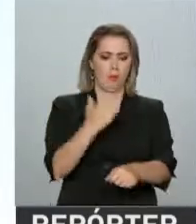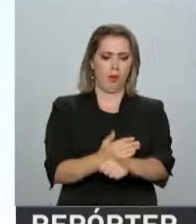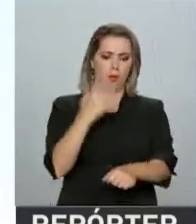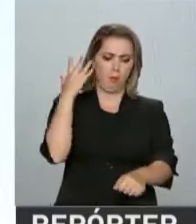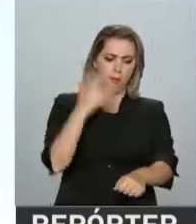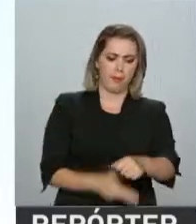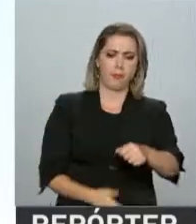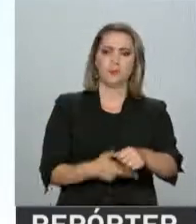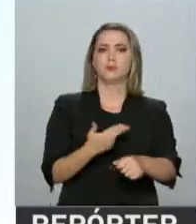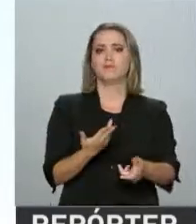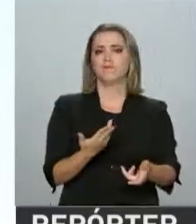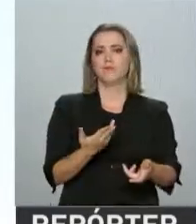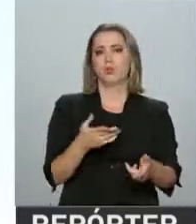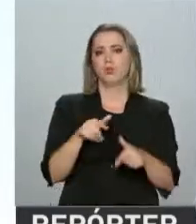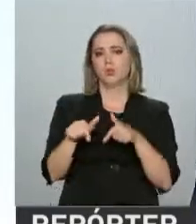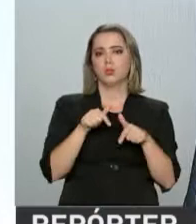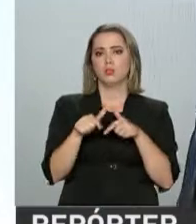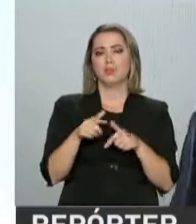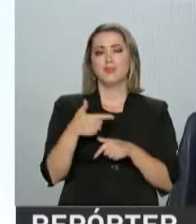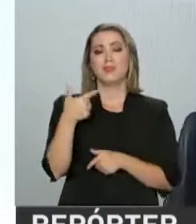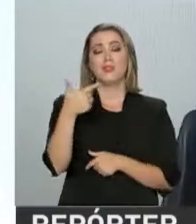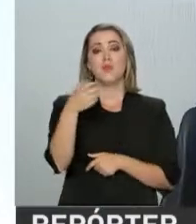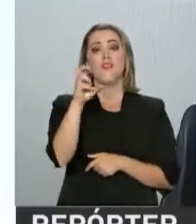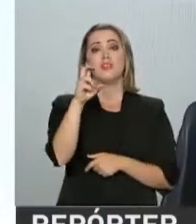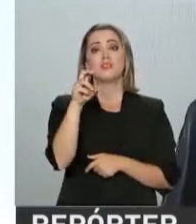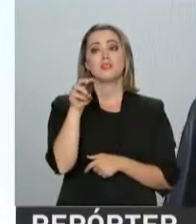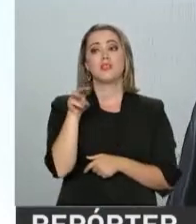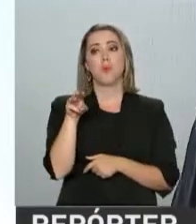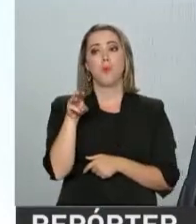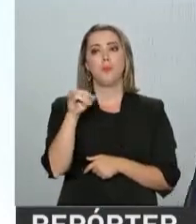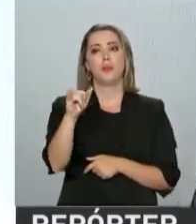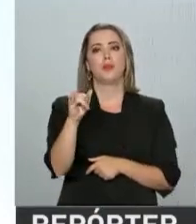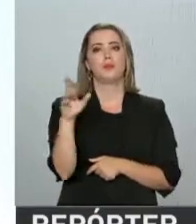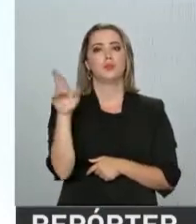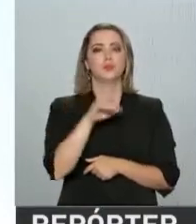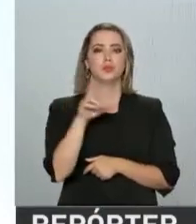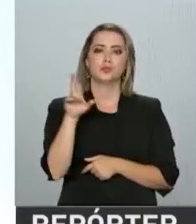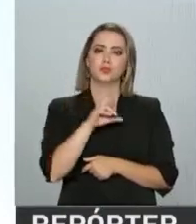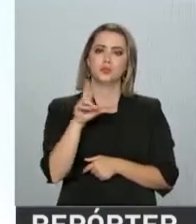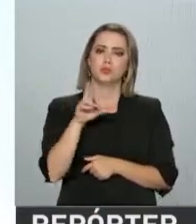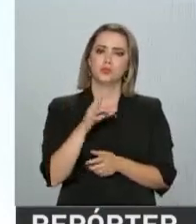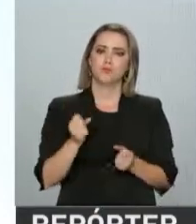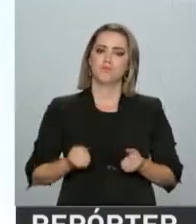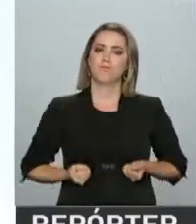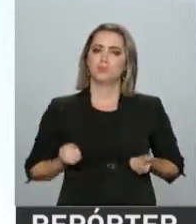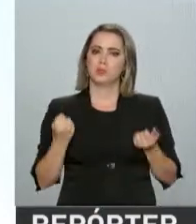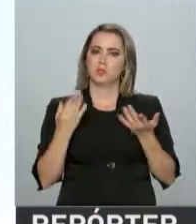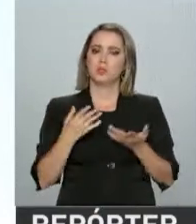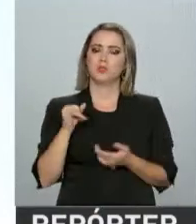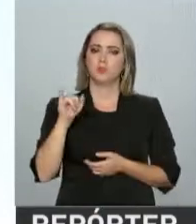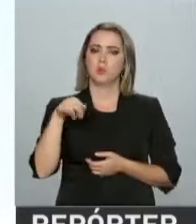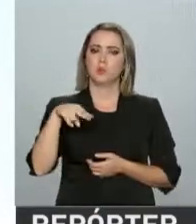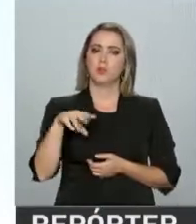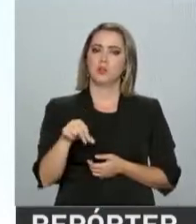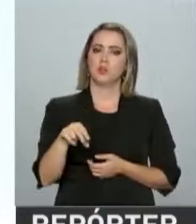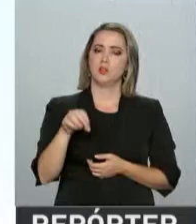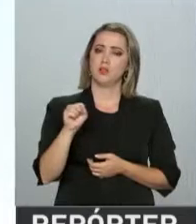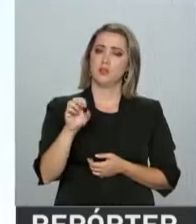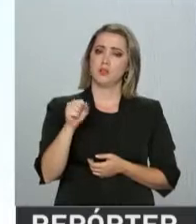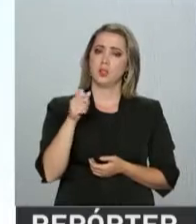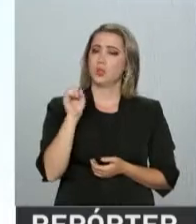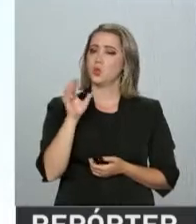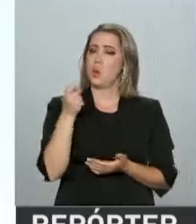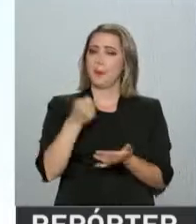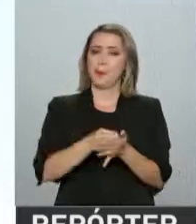do trabalho são 25 bilhões de reais que foram gastos pela previdência apenas